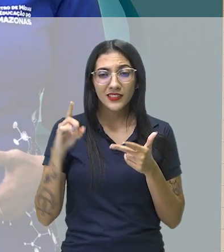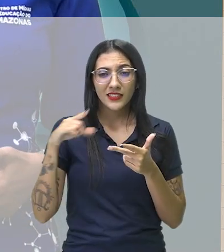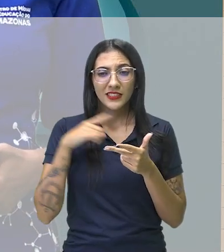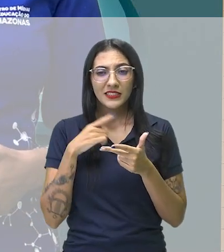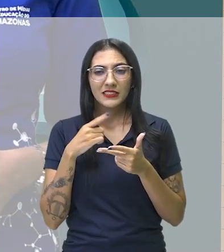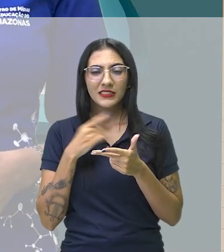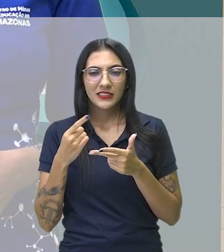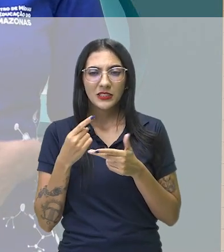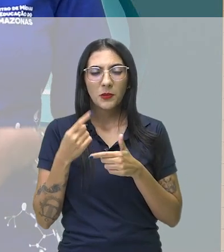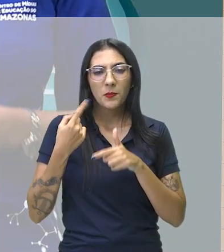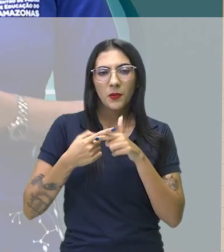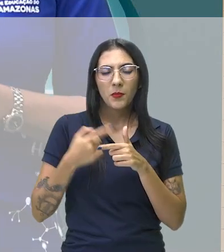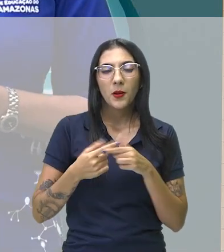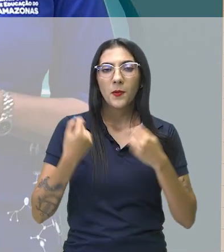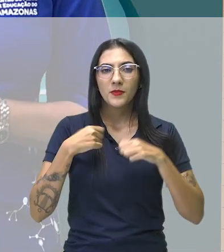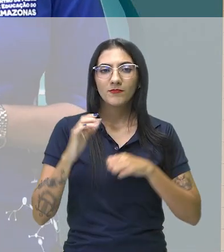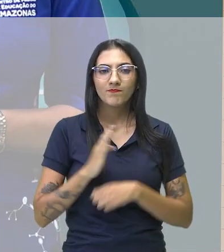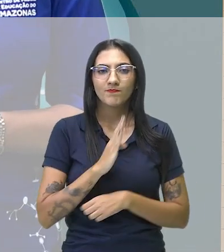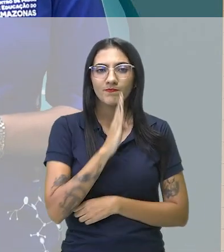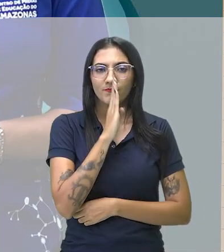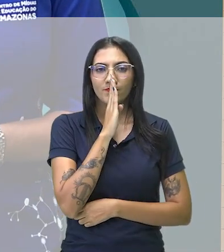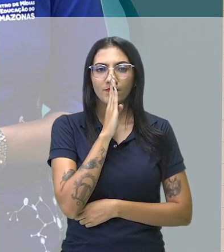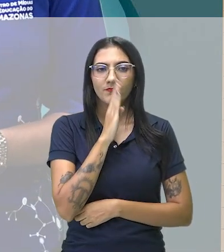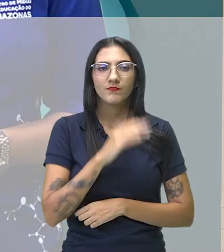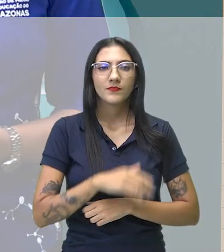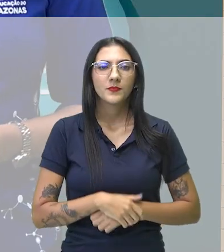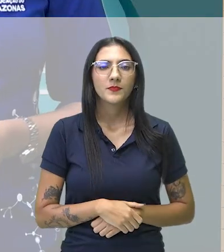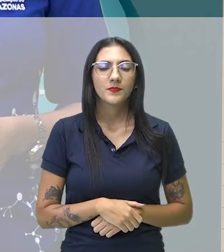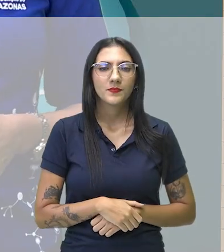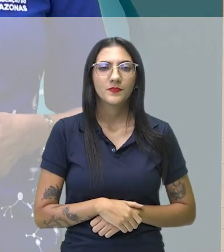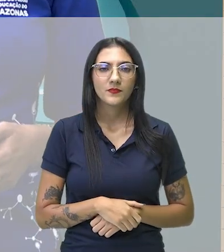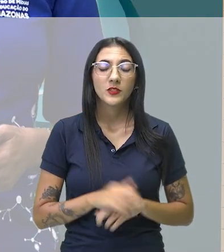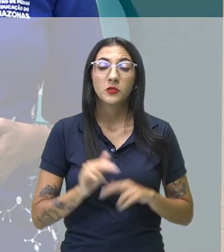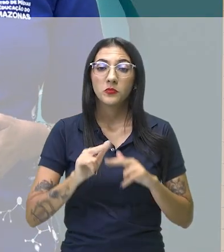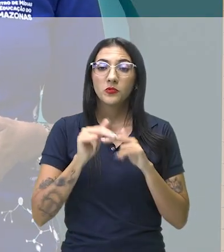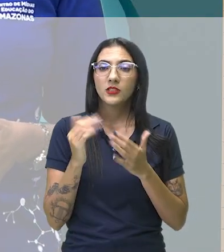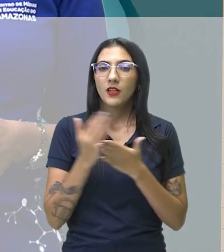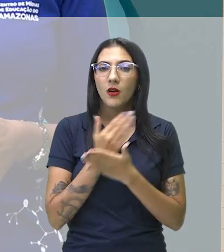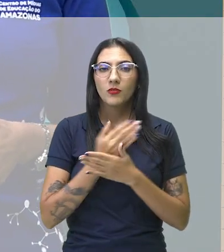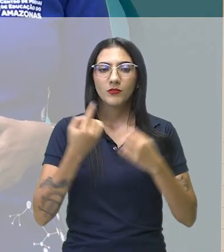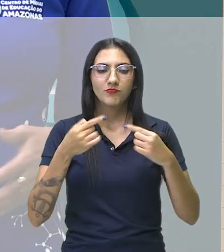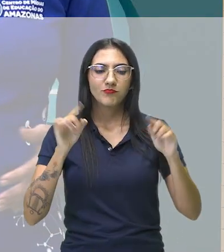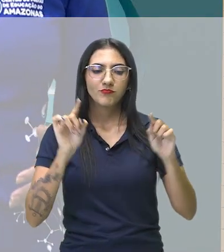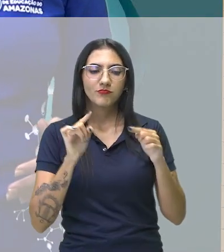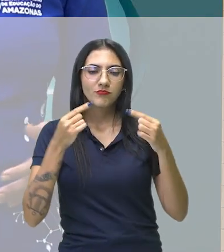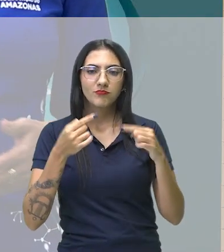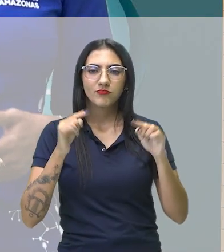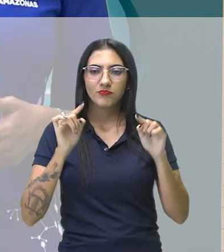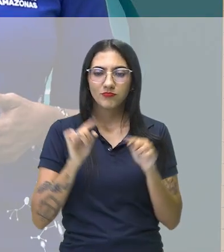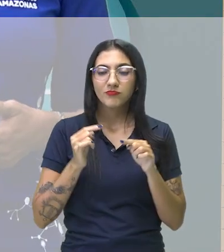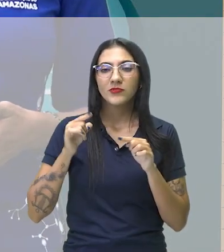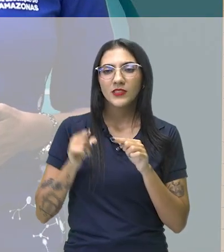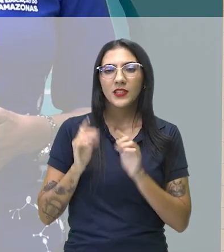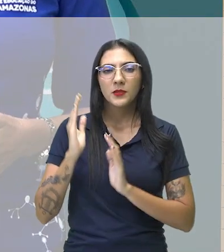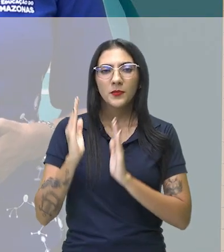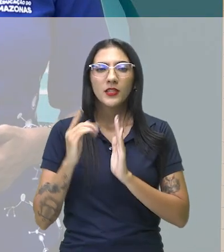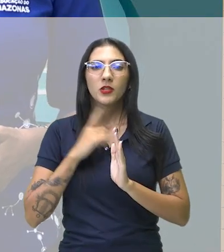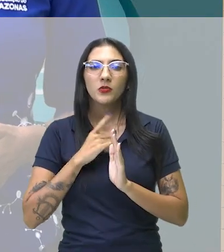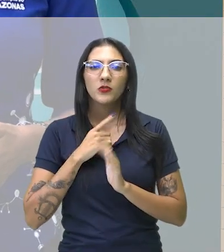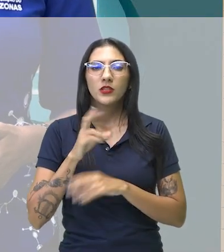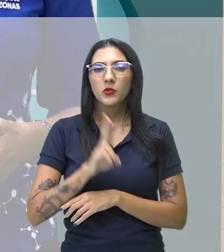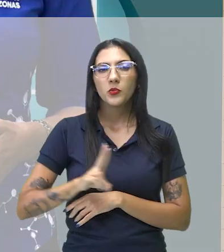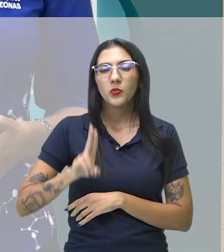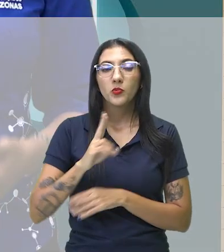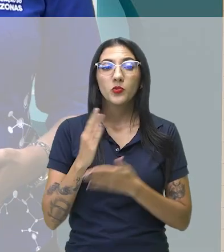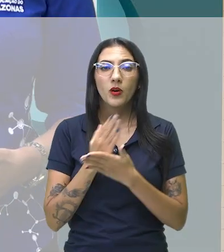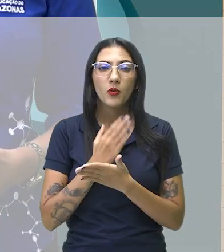desse silenciamento. Até por isso, as canções dos artistas tropicalistas se utilizavam